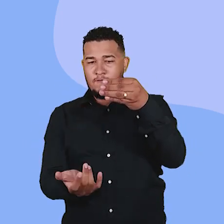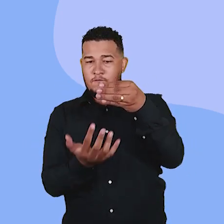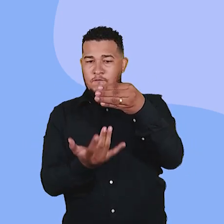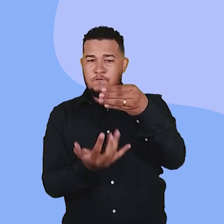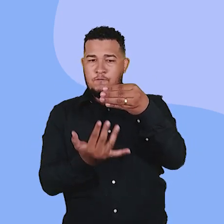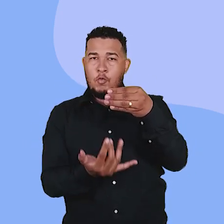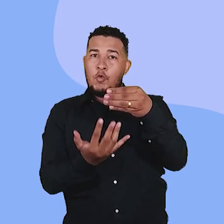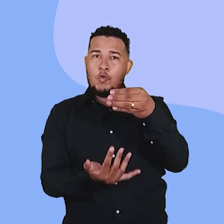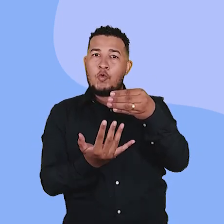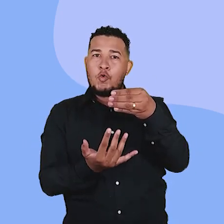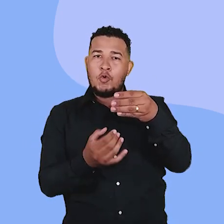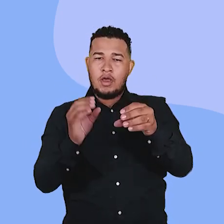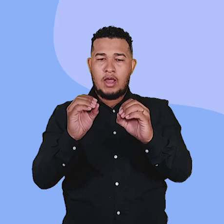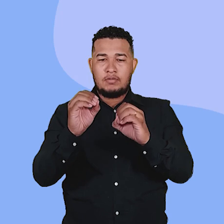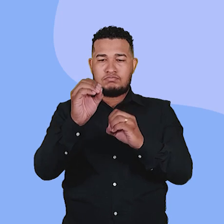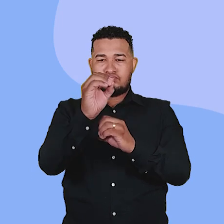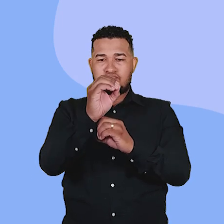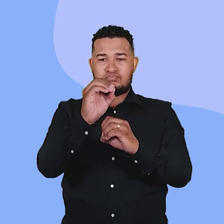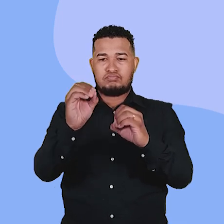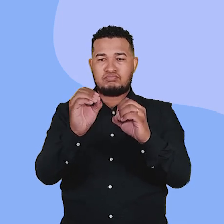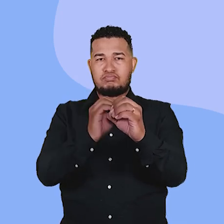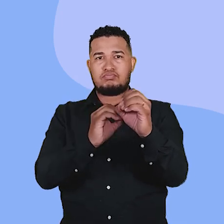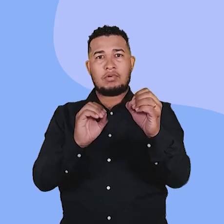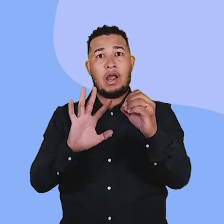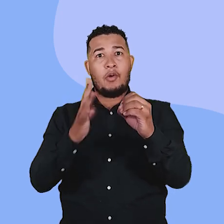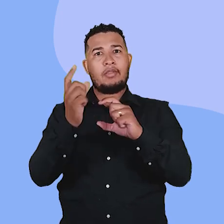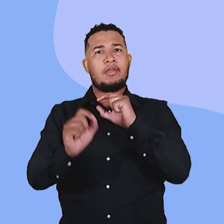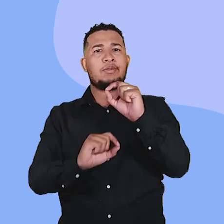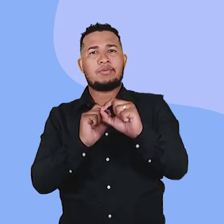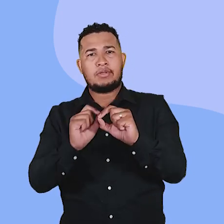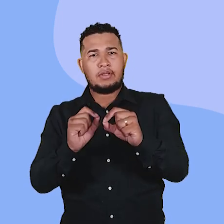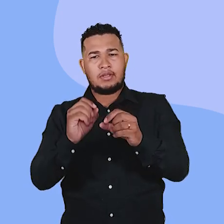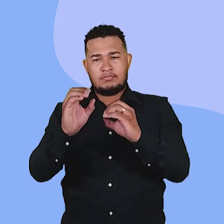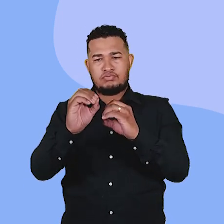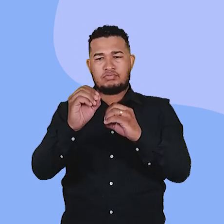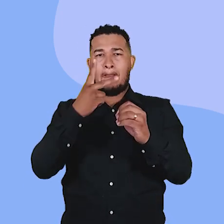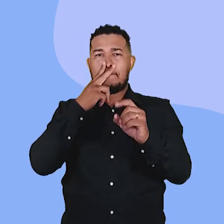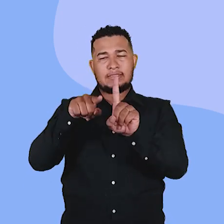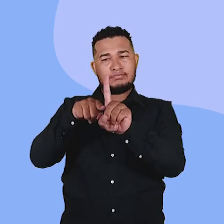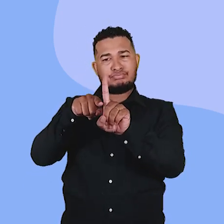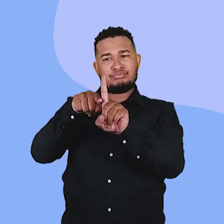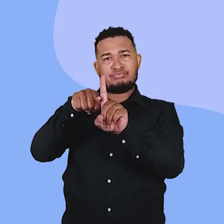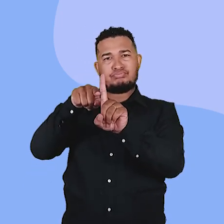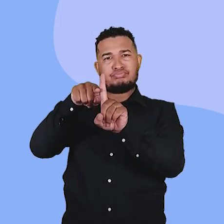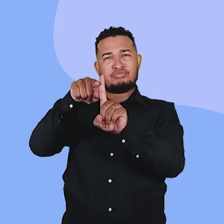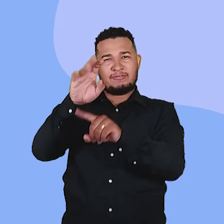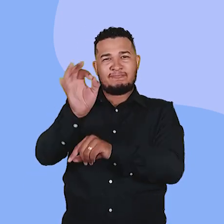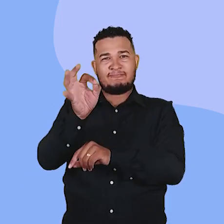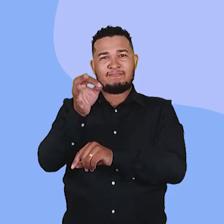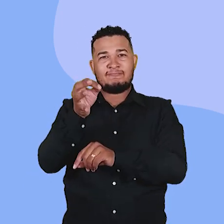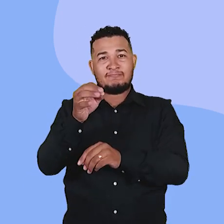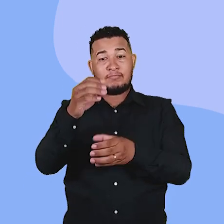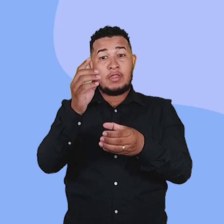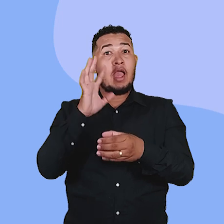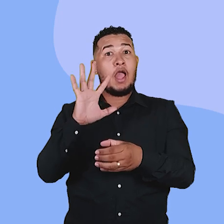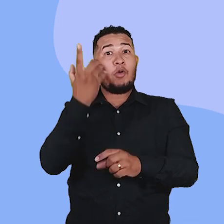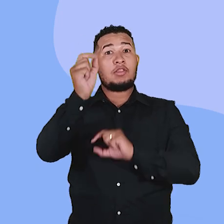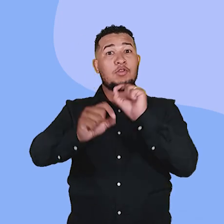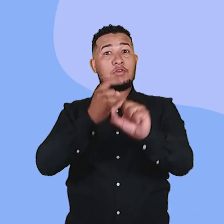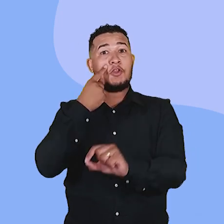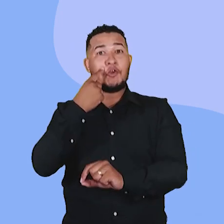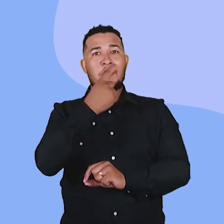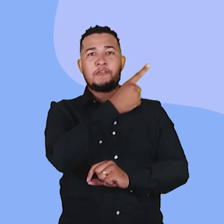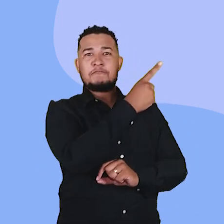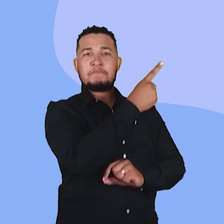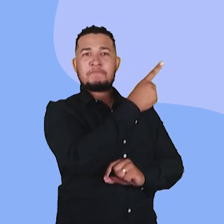que a temperatura aumente. Quando eu coloco uma chama ali, uma vela, fazendo com que essa temperatura aumente, olha só o que vai